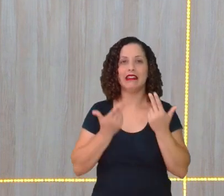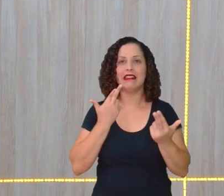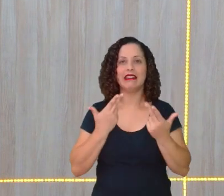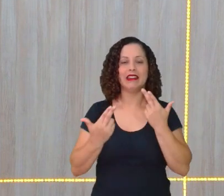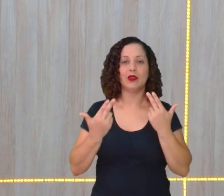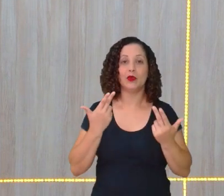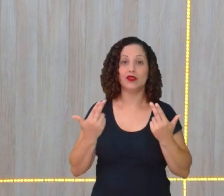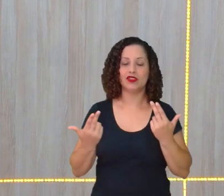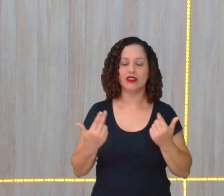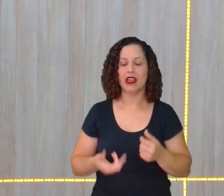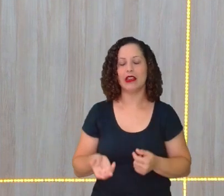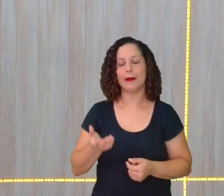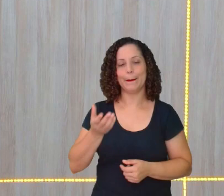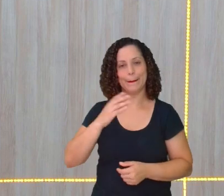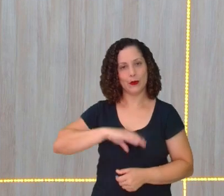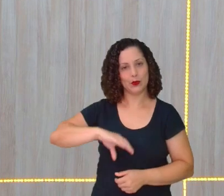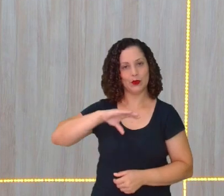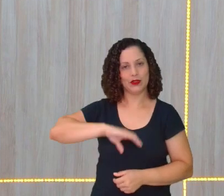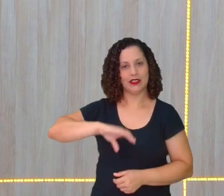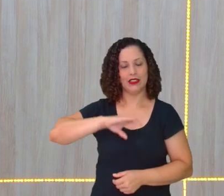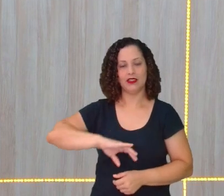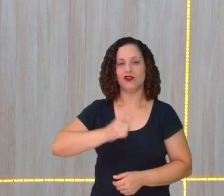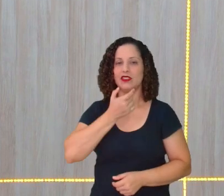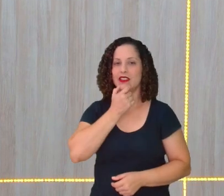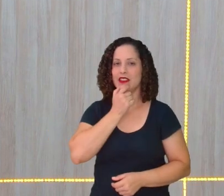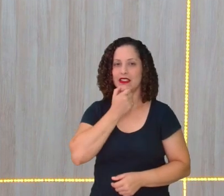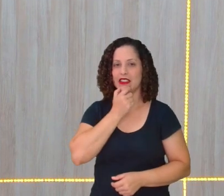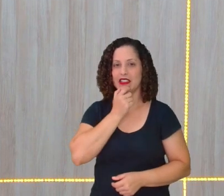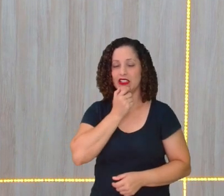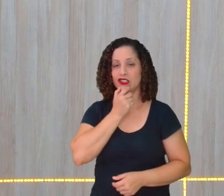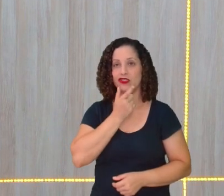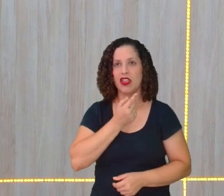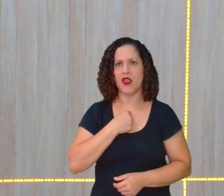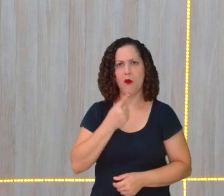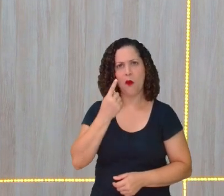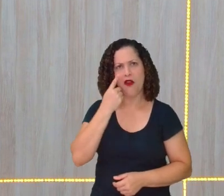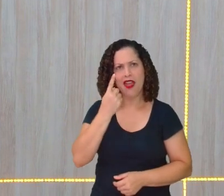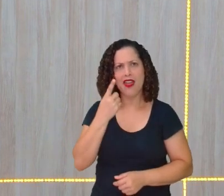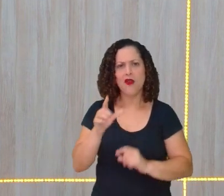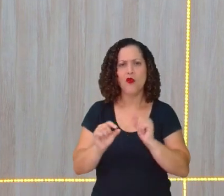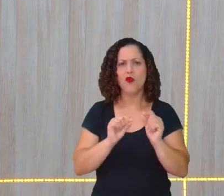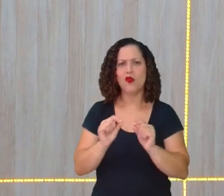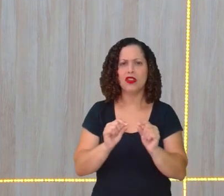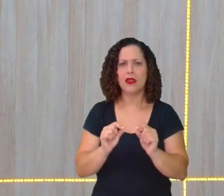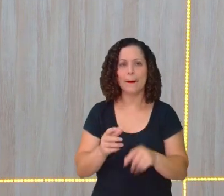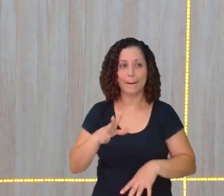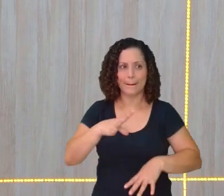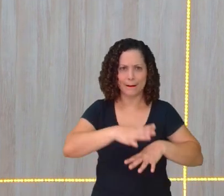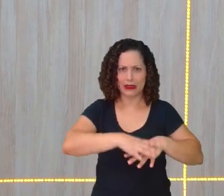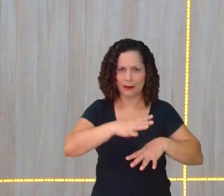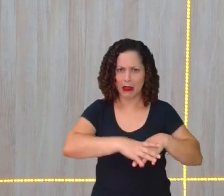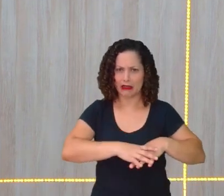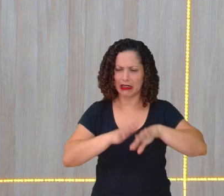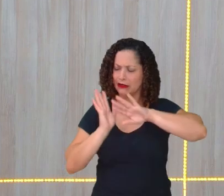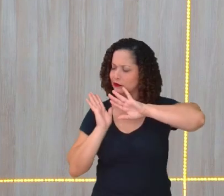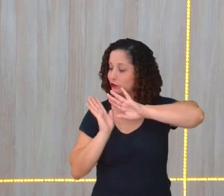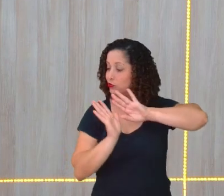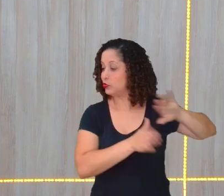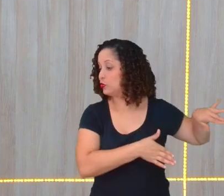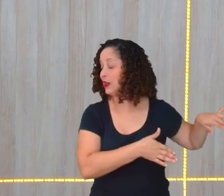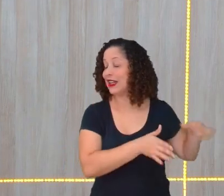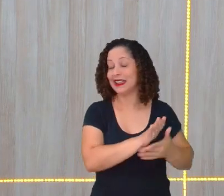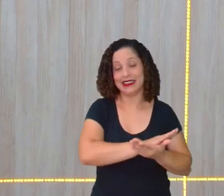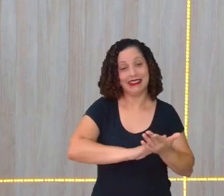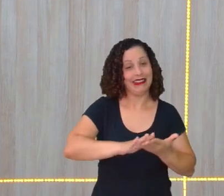Que é língua portuguesa e inglesa. Literalmente, deixei de ver, até 1 mais 1 não vi mais. Eu não vejo matemática